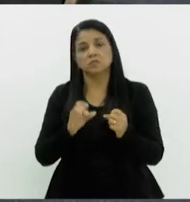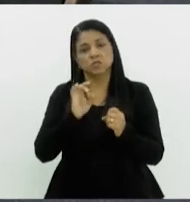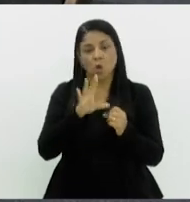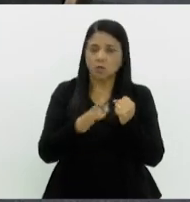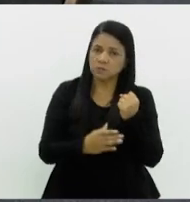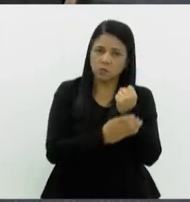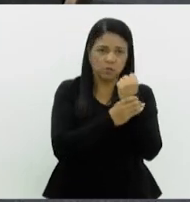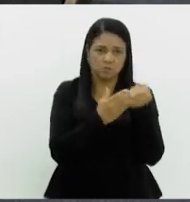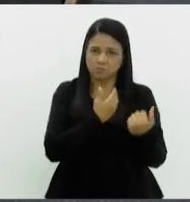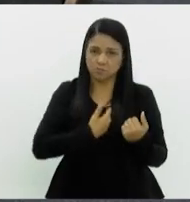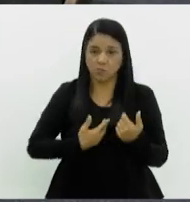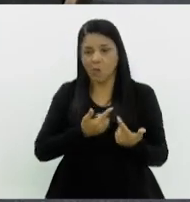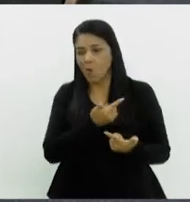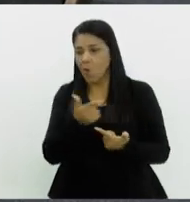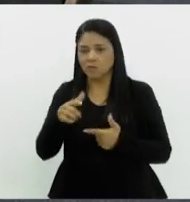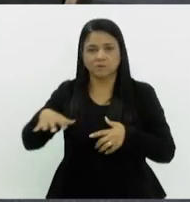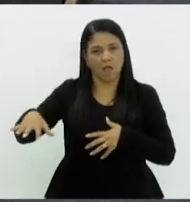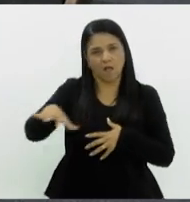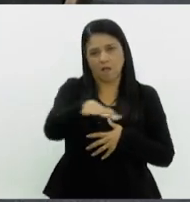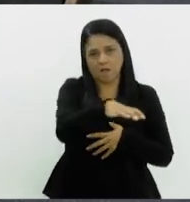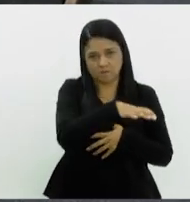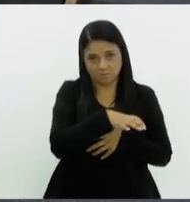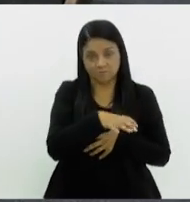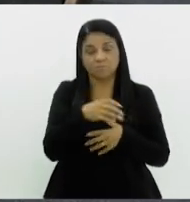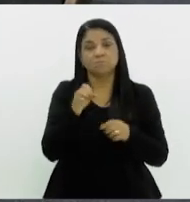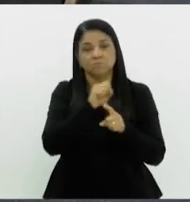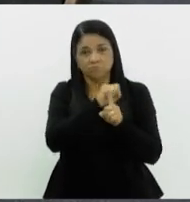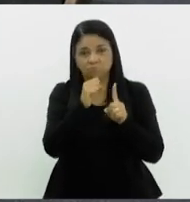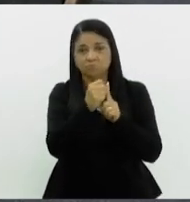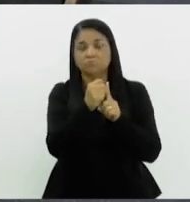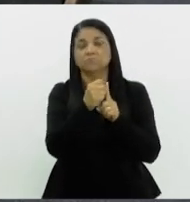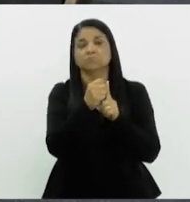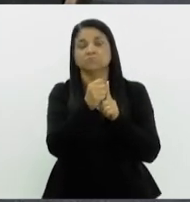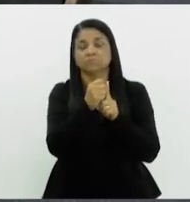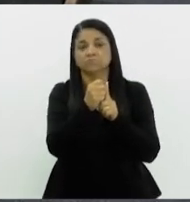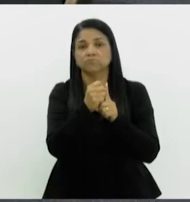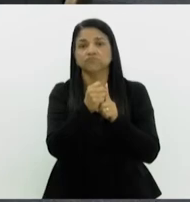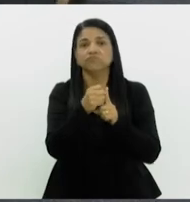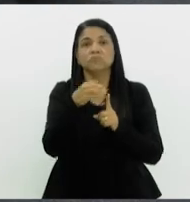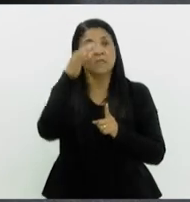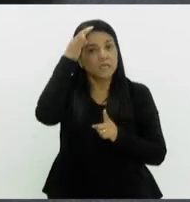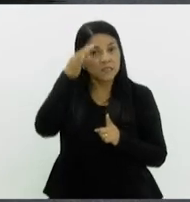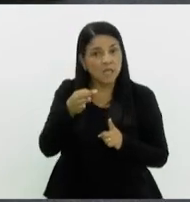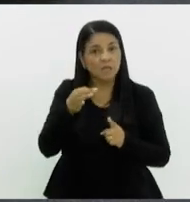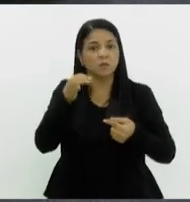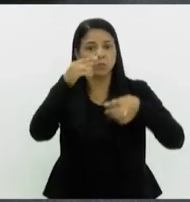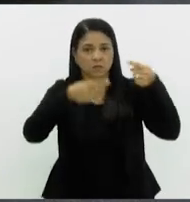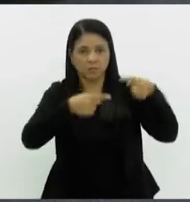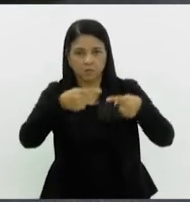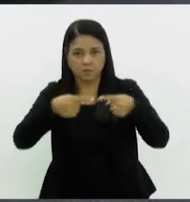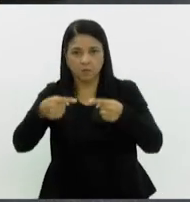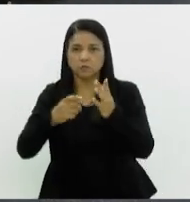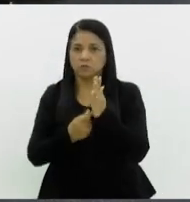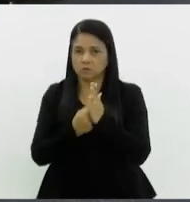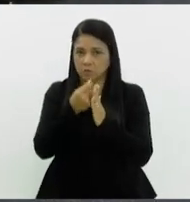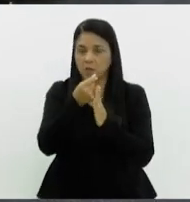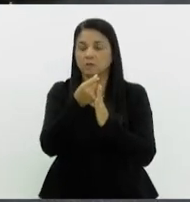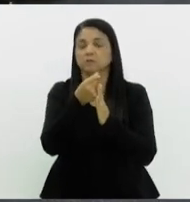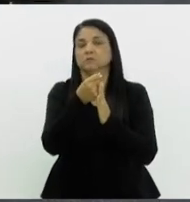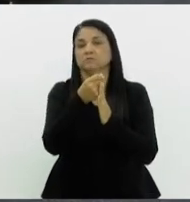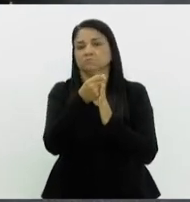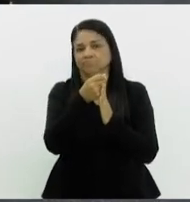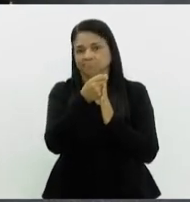pública, mas nas mais diversas áreas, que a sociedade se aproprie do debate do orçamento para que ele se torne, de